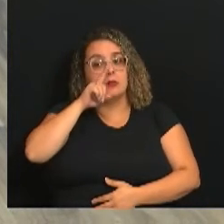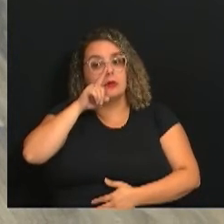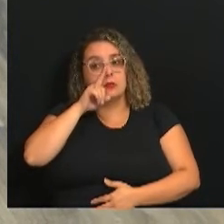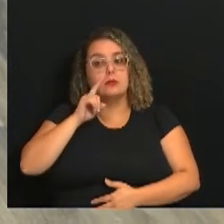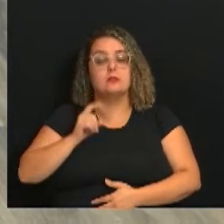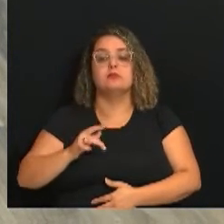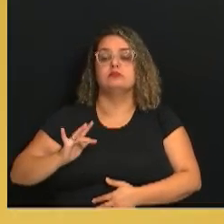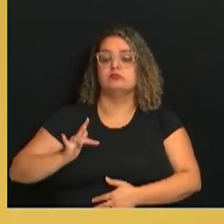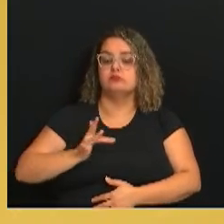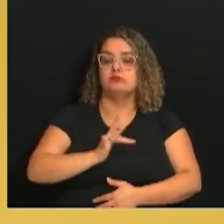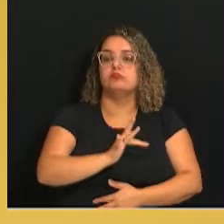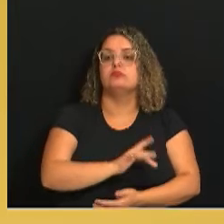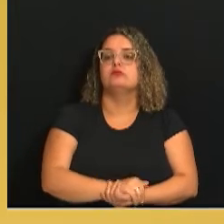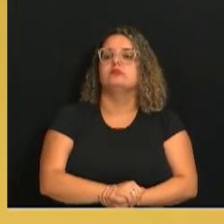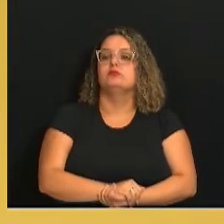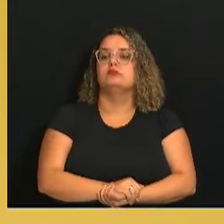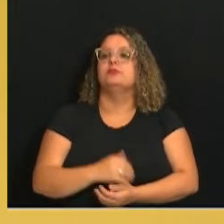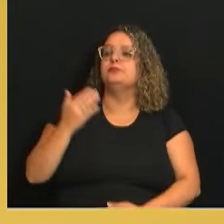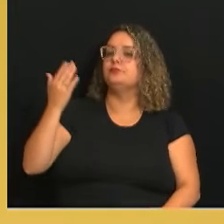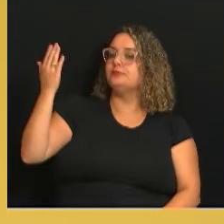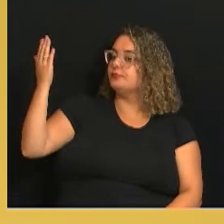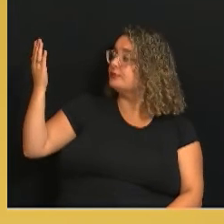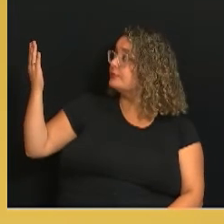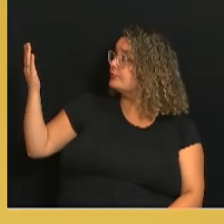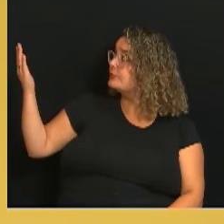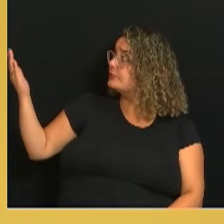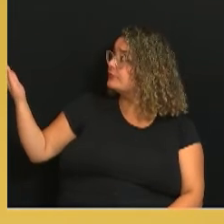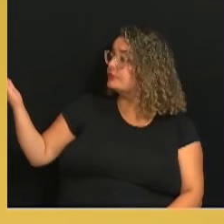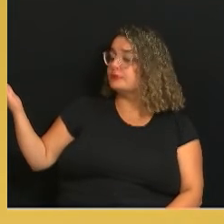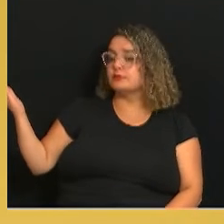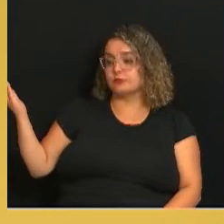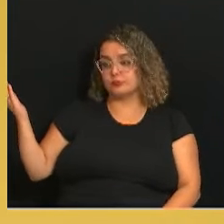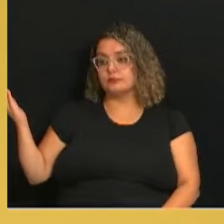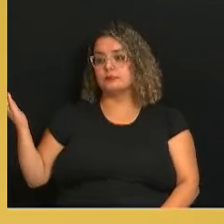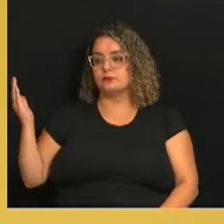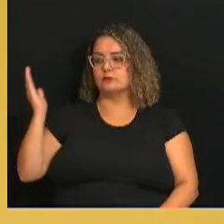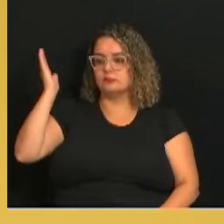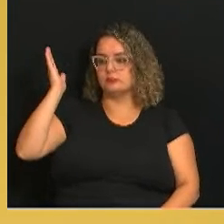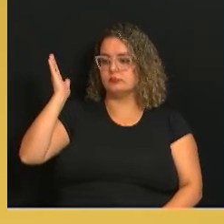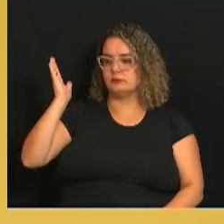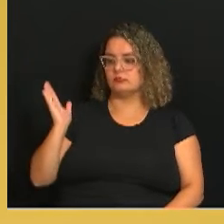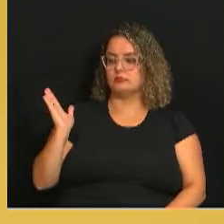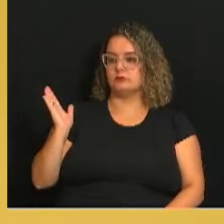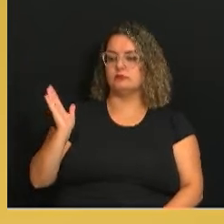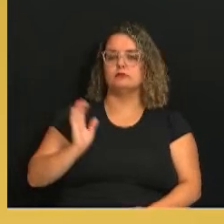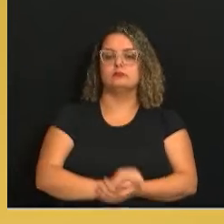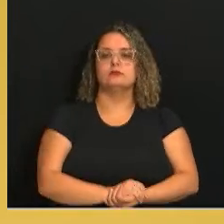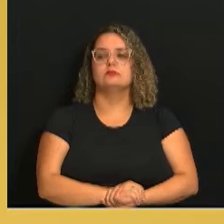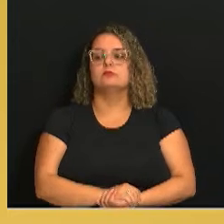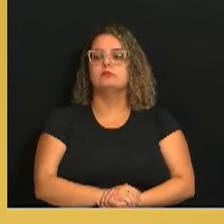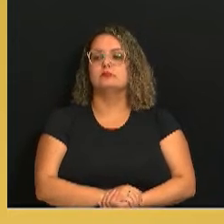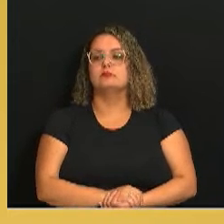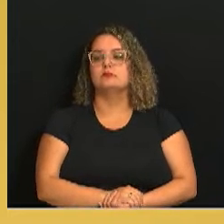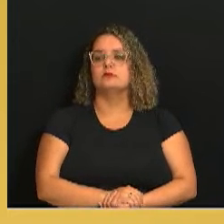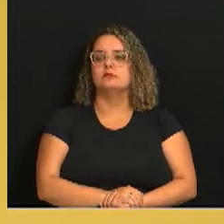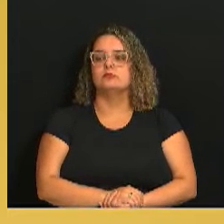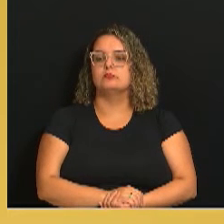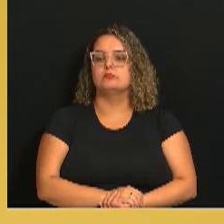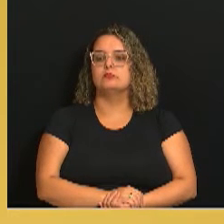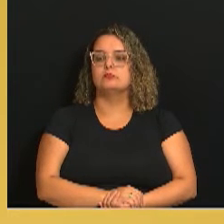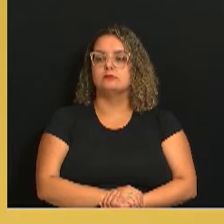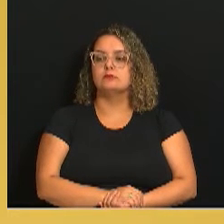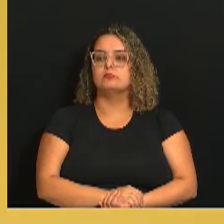577.158 moradores da cidade que já receberam a primeira dose adicional, aí a terceira dose, e agora a gente começa com a 4ª dose. Né?